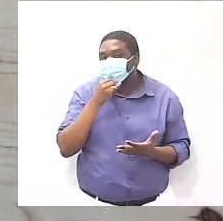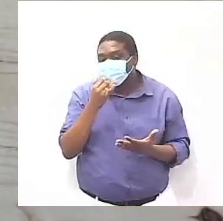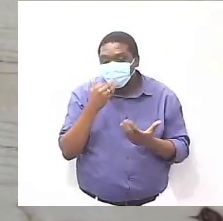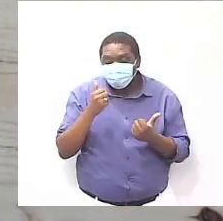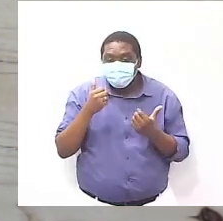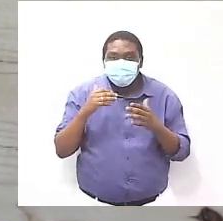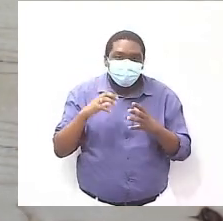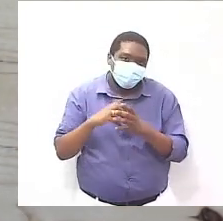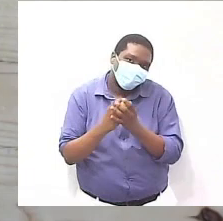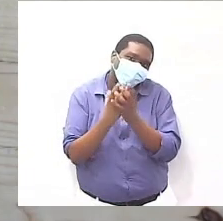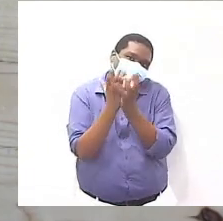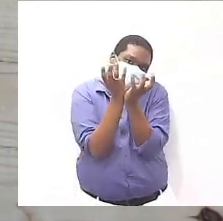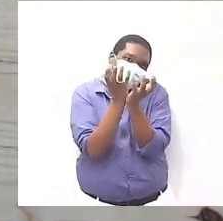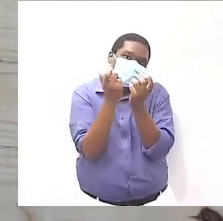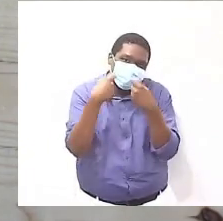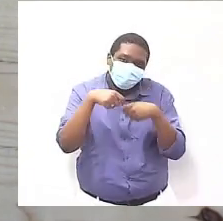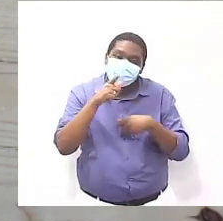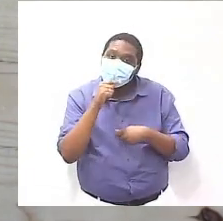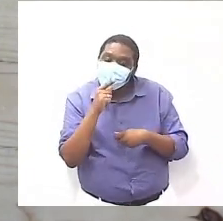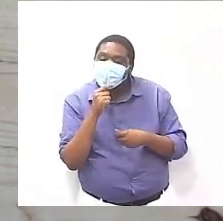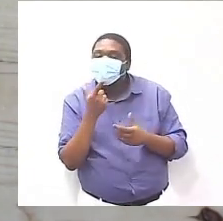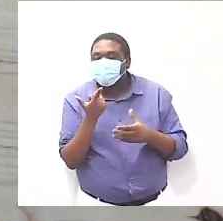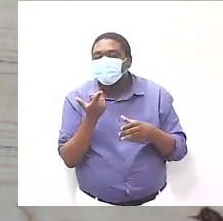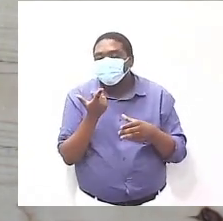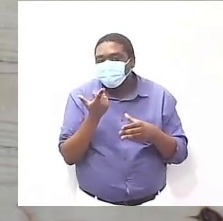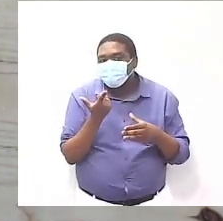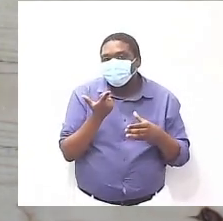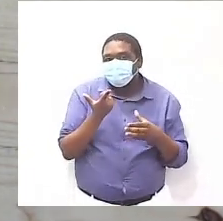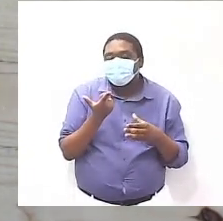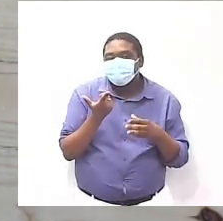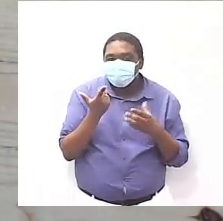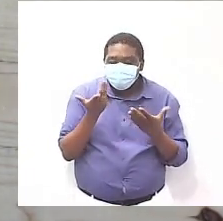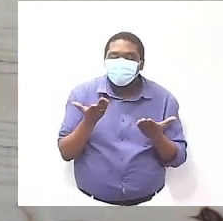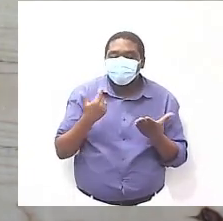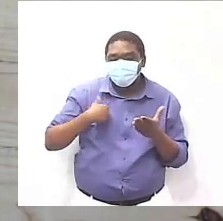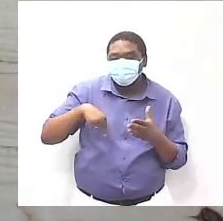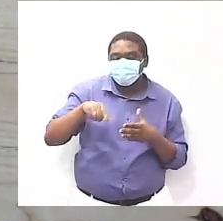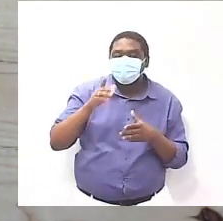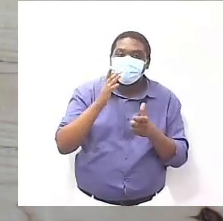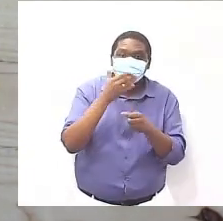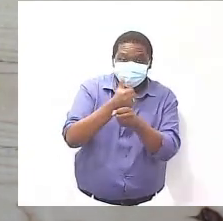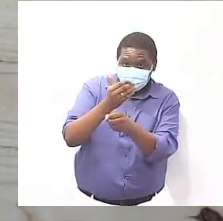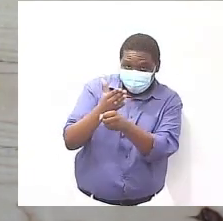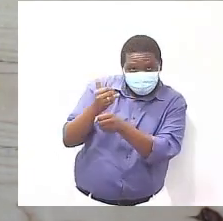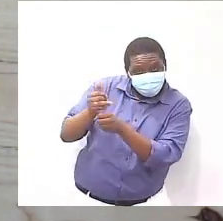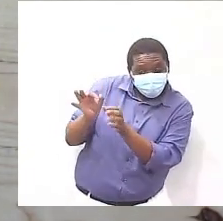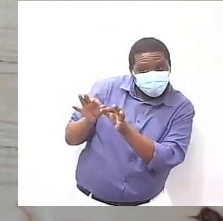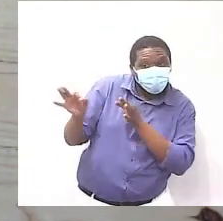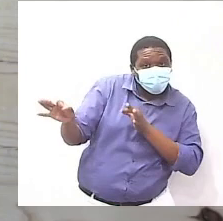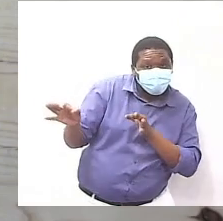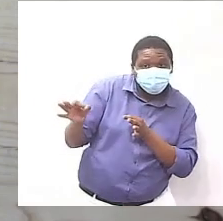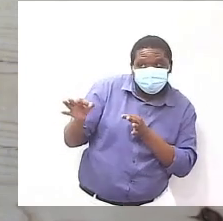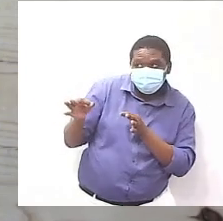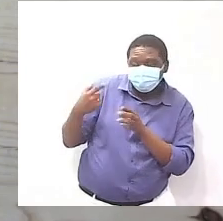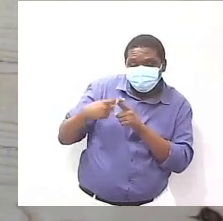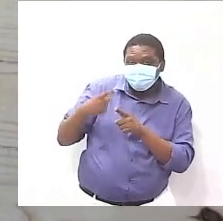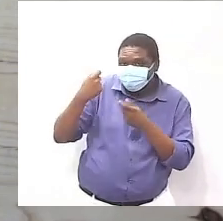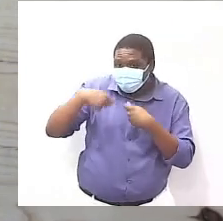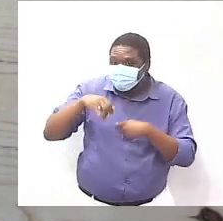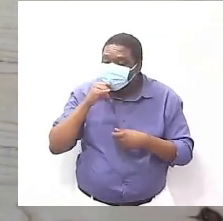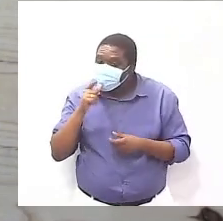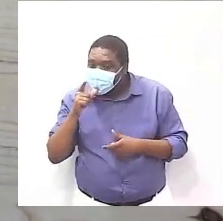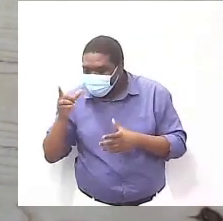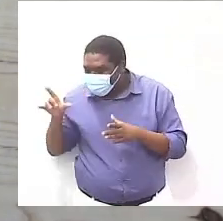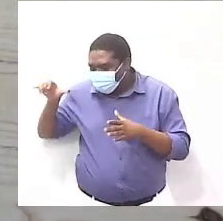Alface que precisa de muita água na margem do rio, e ali eu vou botar a batata lá distante. Por quê? Porque a batata não precisa de